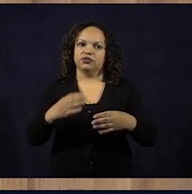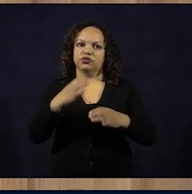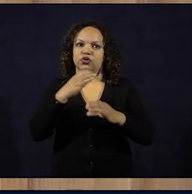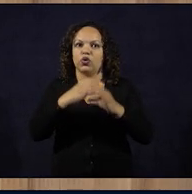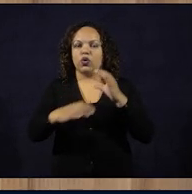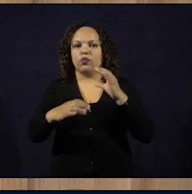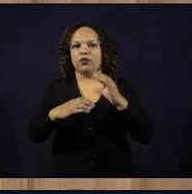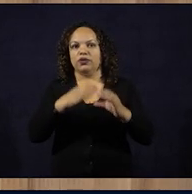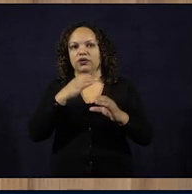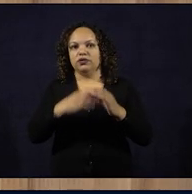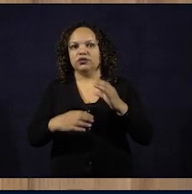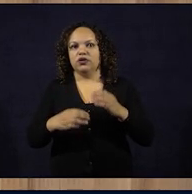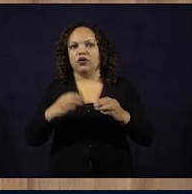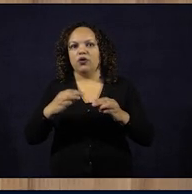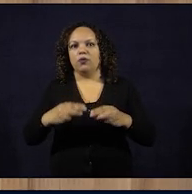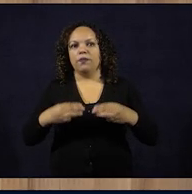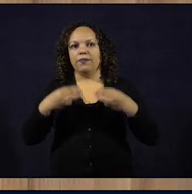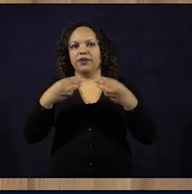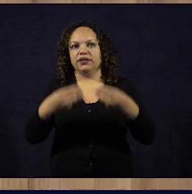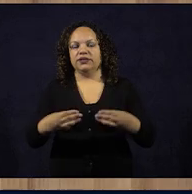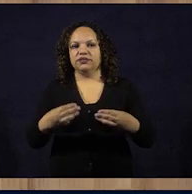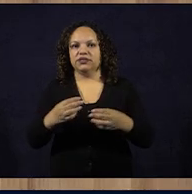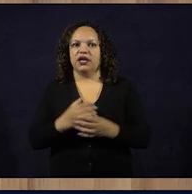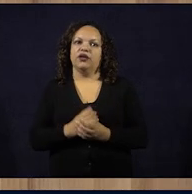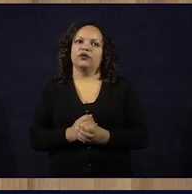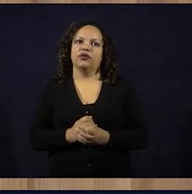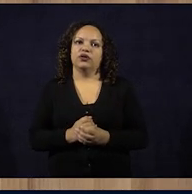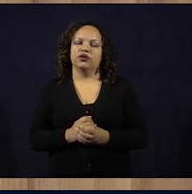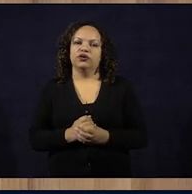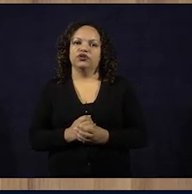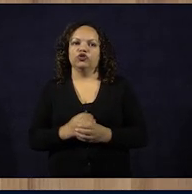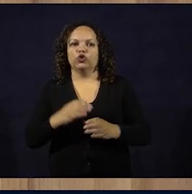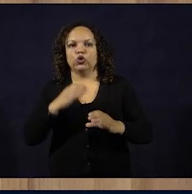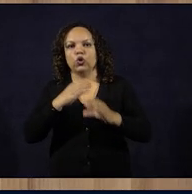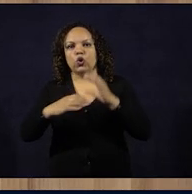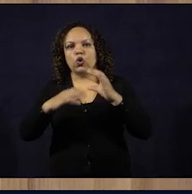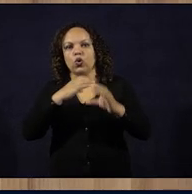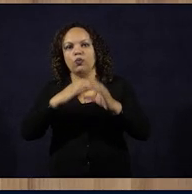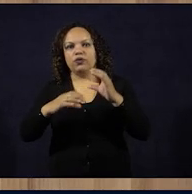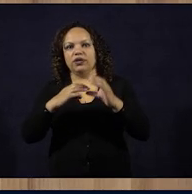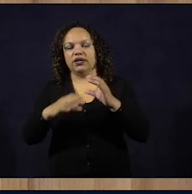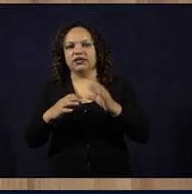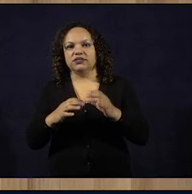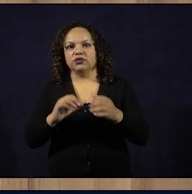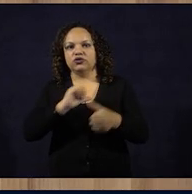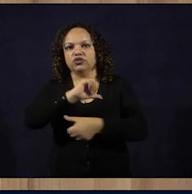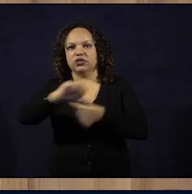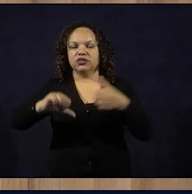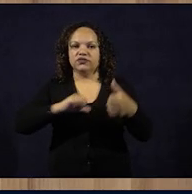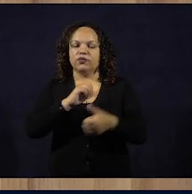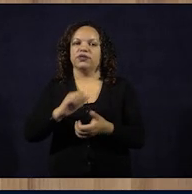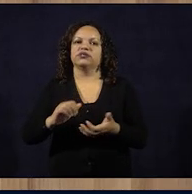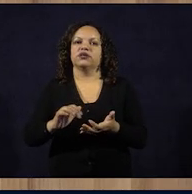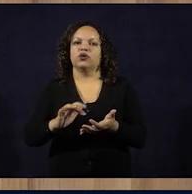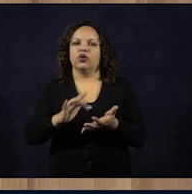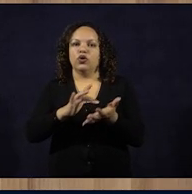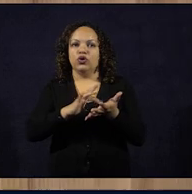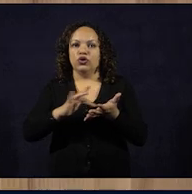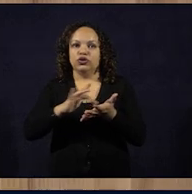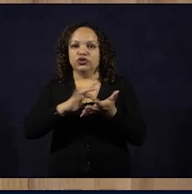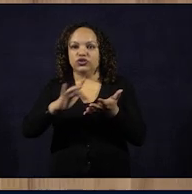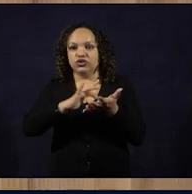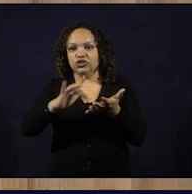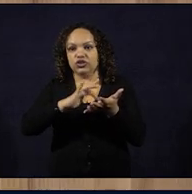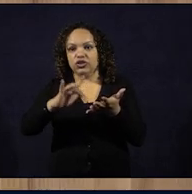tem que virar um ministério de telecomunicações e transformação digital buscar